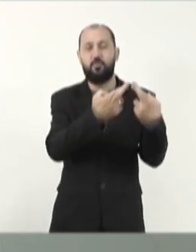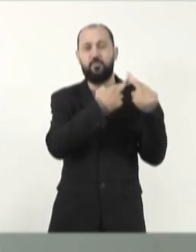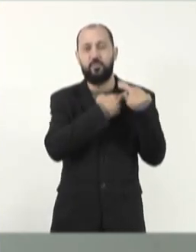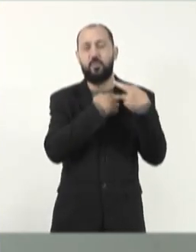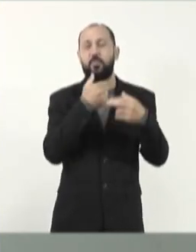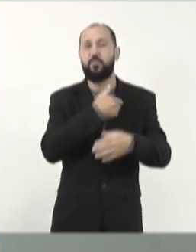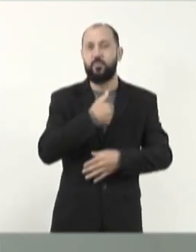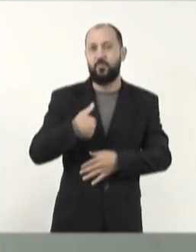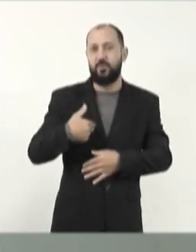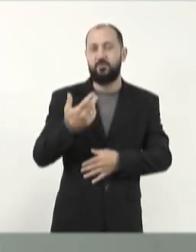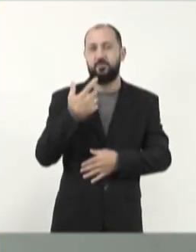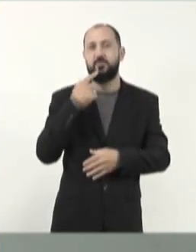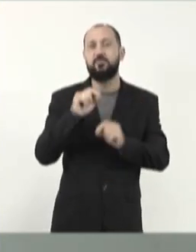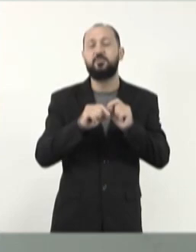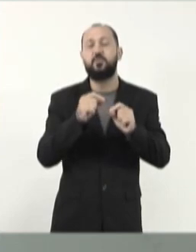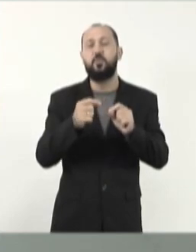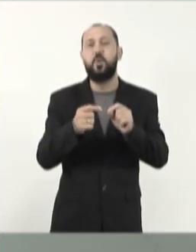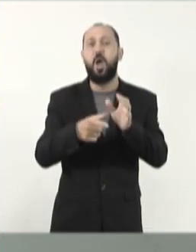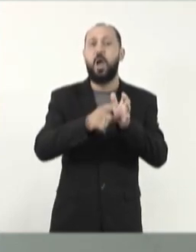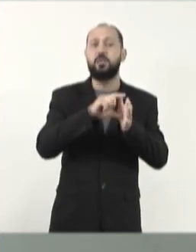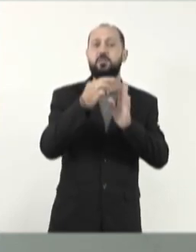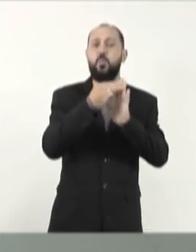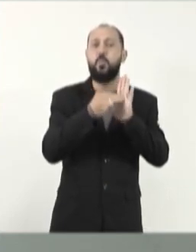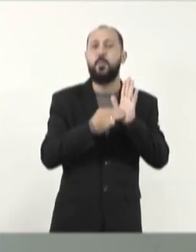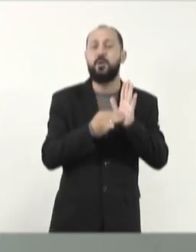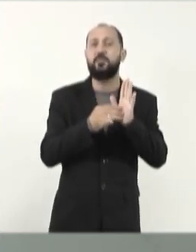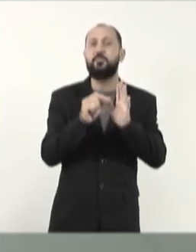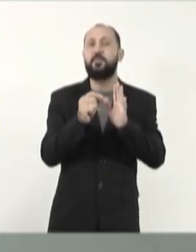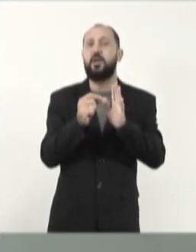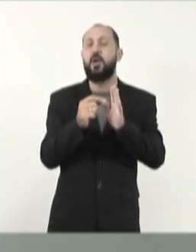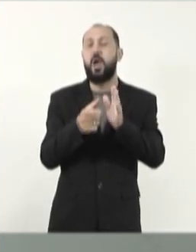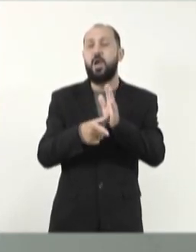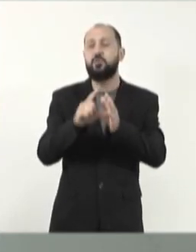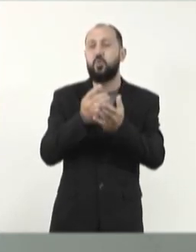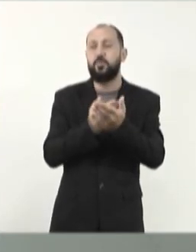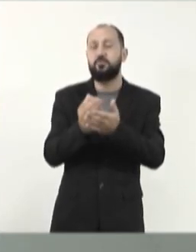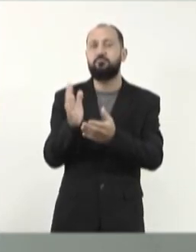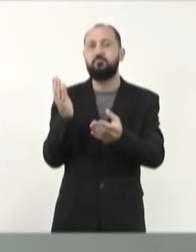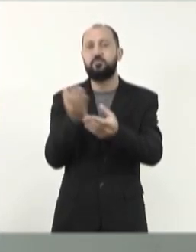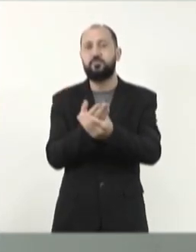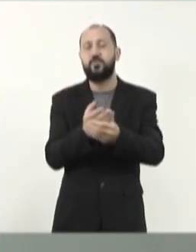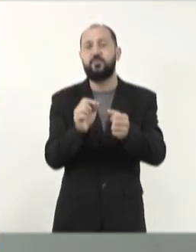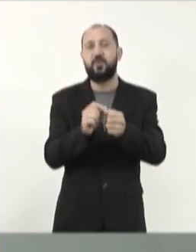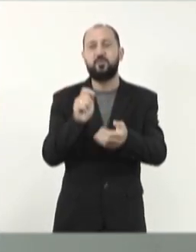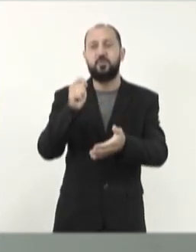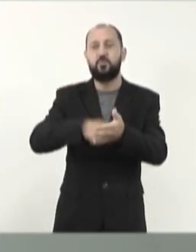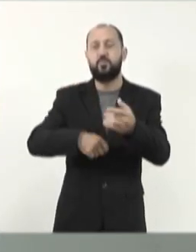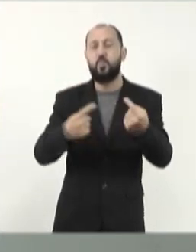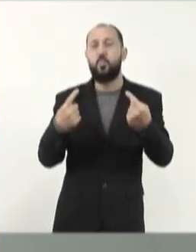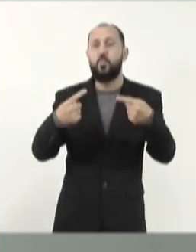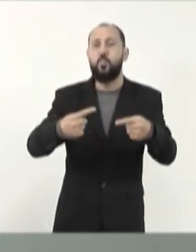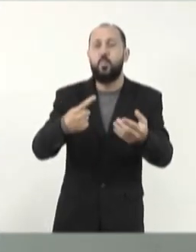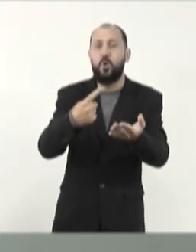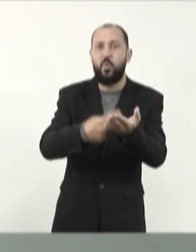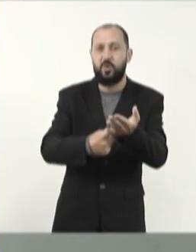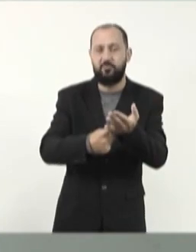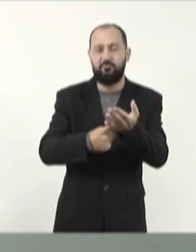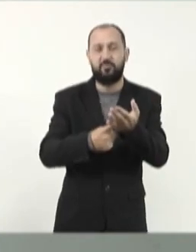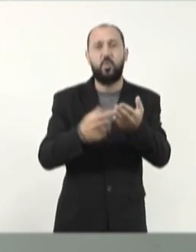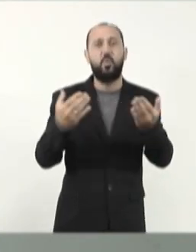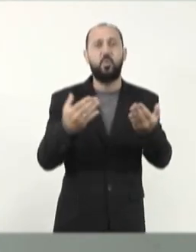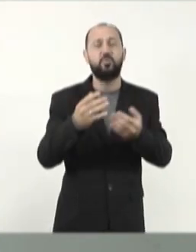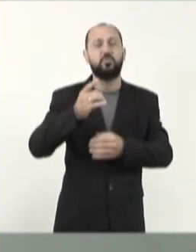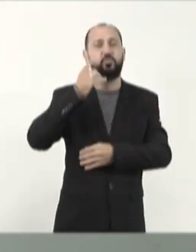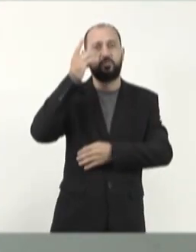um método que, antecipadamente ao ingresso de uma ação judicial, que pudesse acontecer um acordo entre as partes. Pois é, hoje o